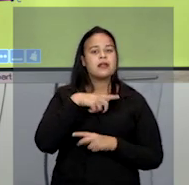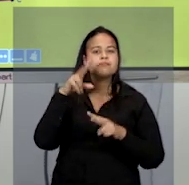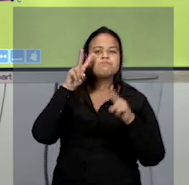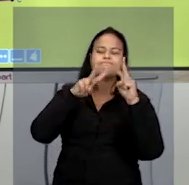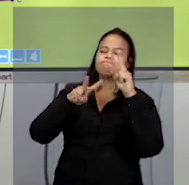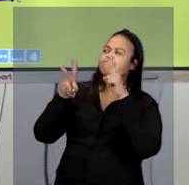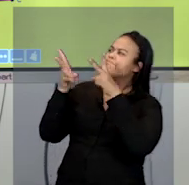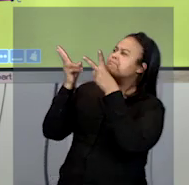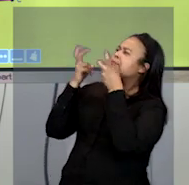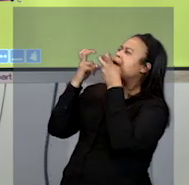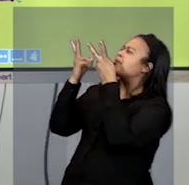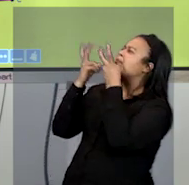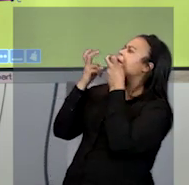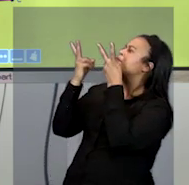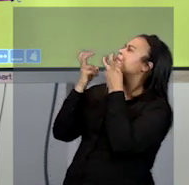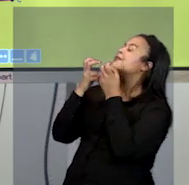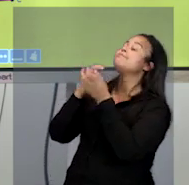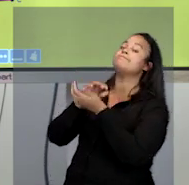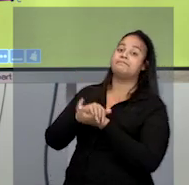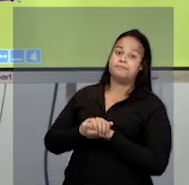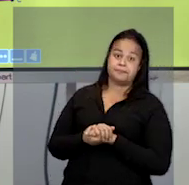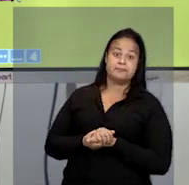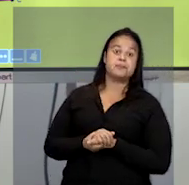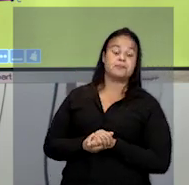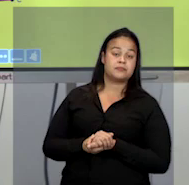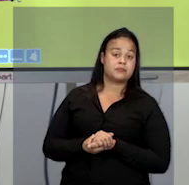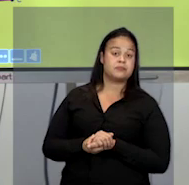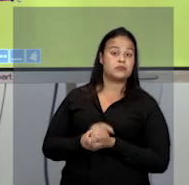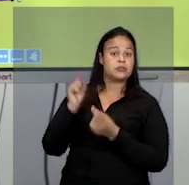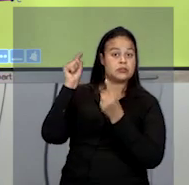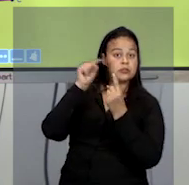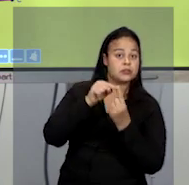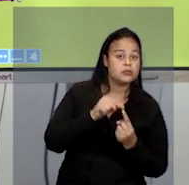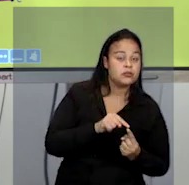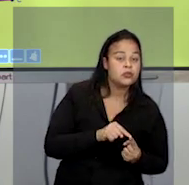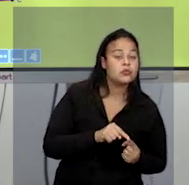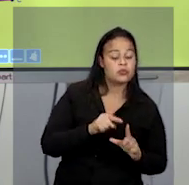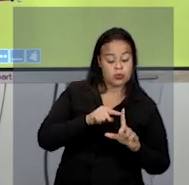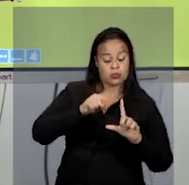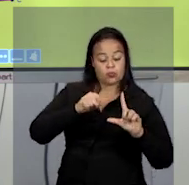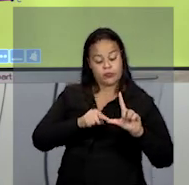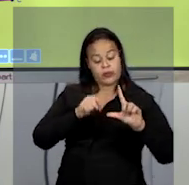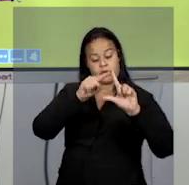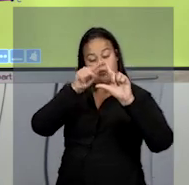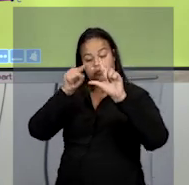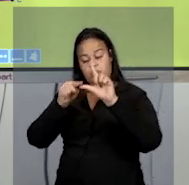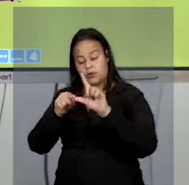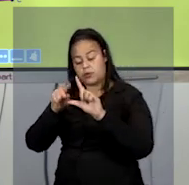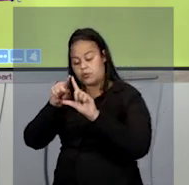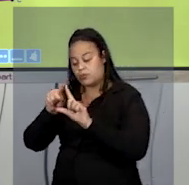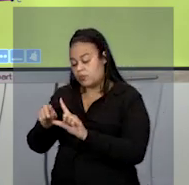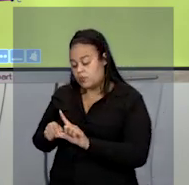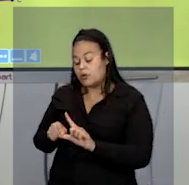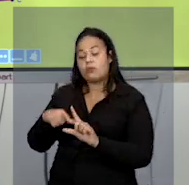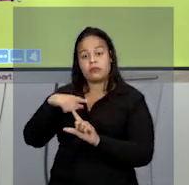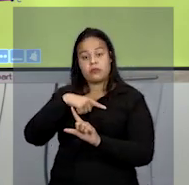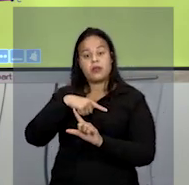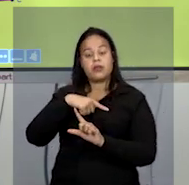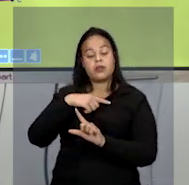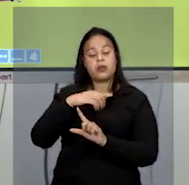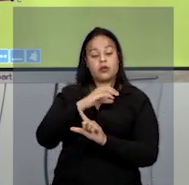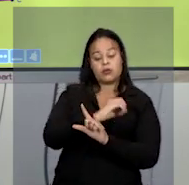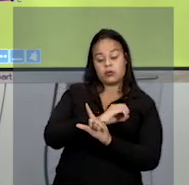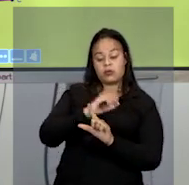visão, esse entendimento. De acordo com o ângulo que eu estou trabalhando, eu tenho cateto oposto ou adjacente. Ah, professor,